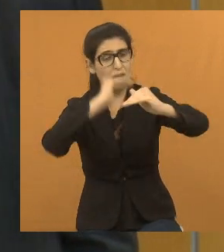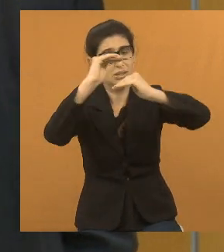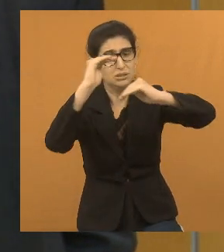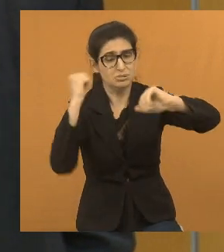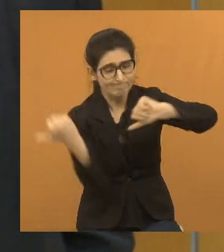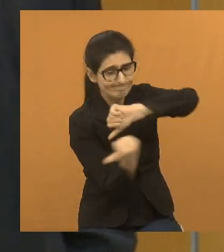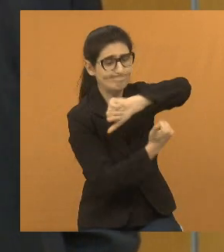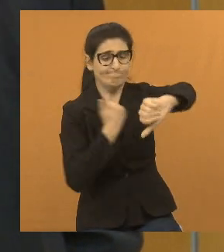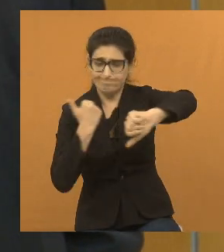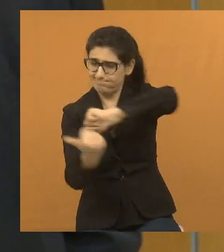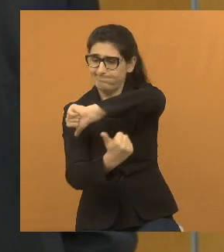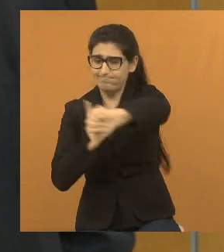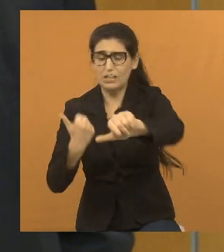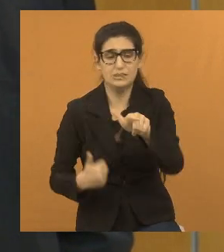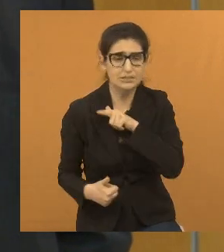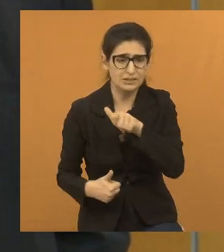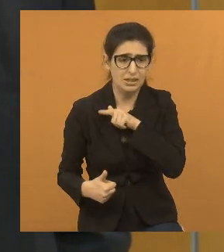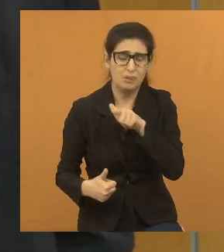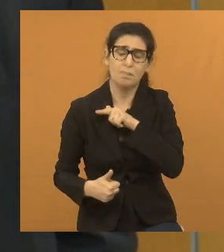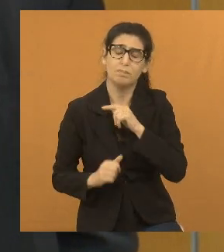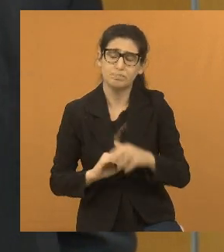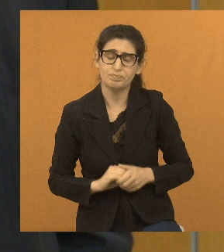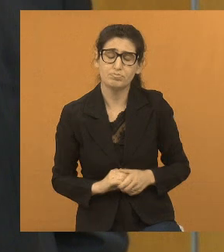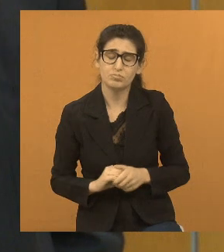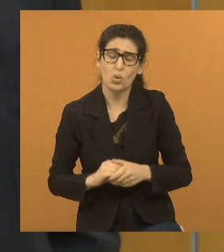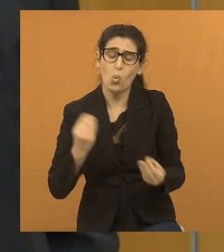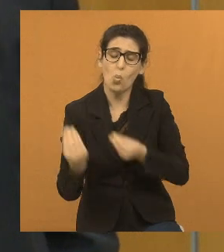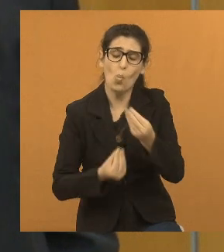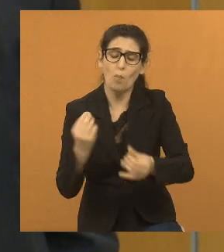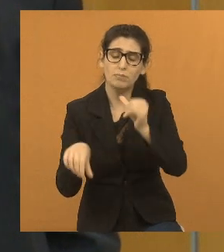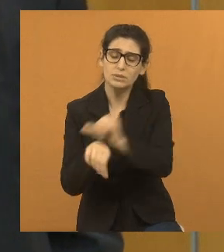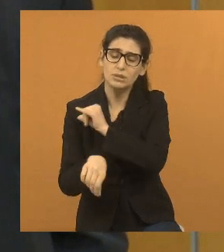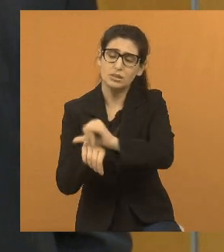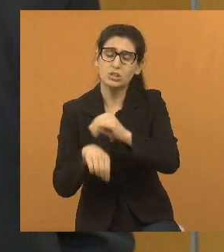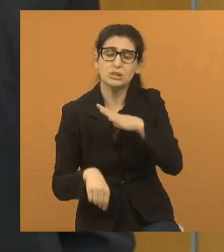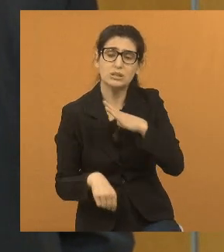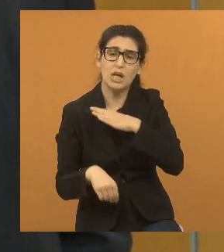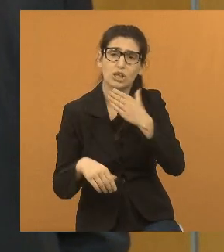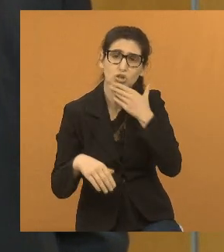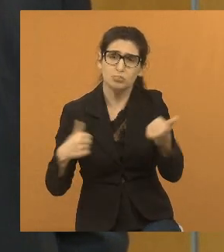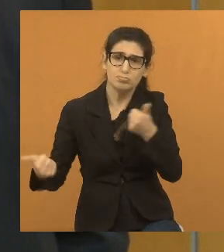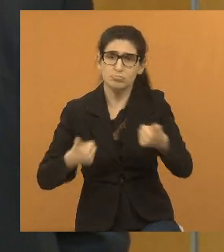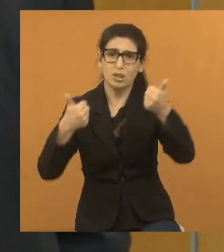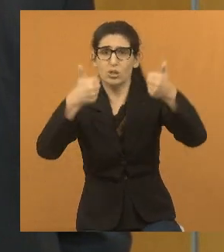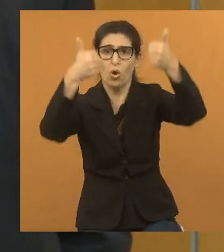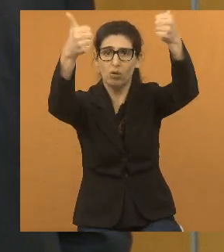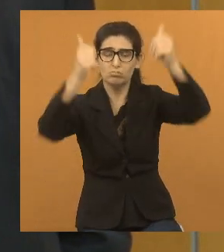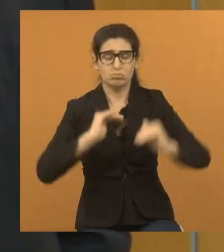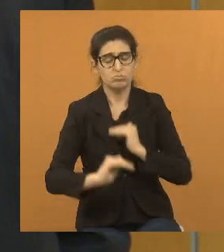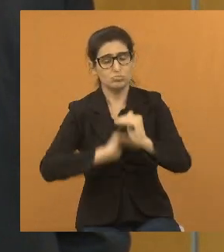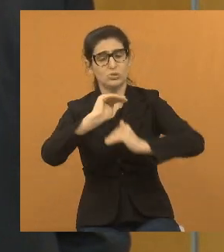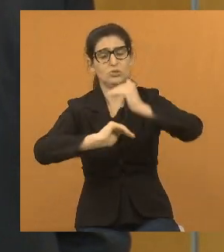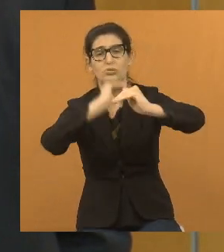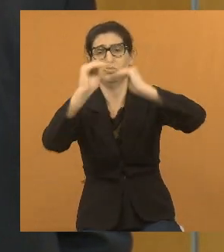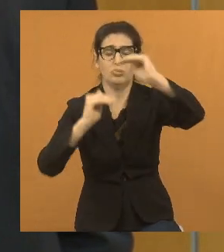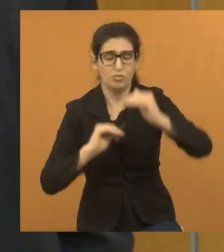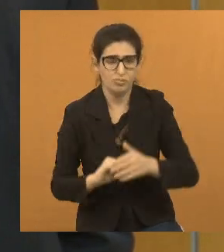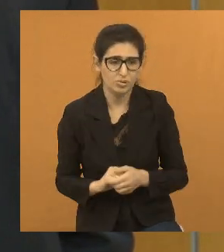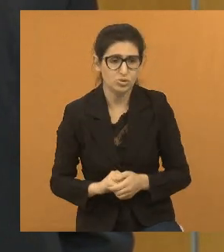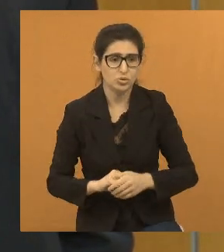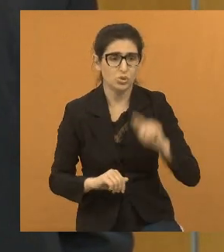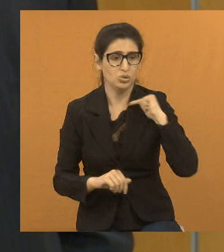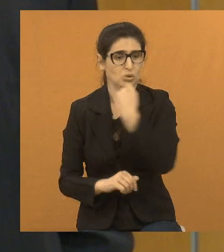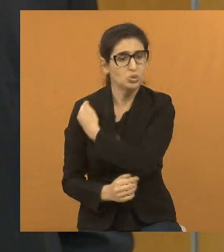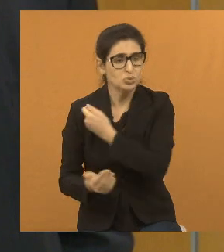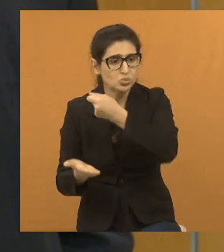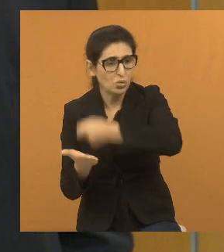realmente possamos fazer com que a nossa cidade cada vez mais desenvolva, somos obrigados